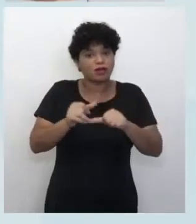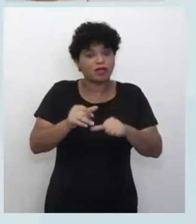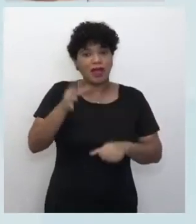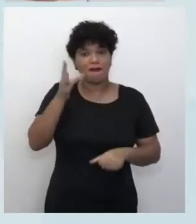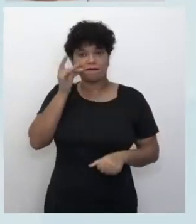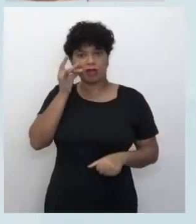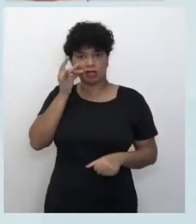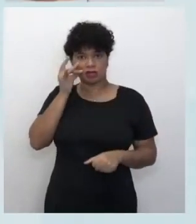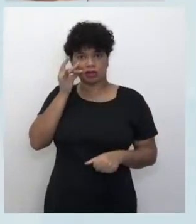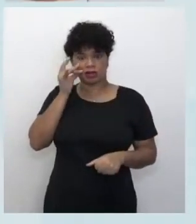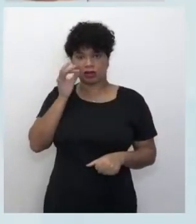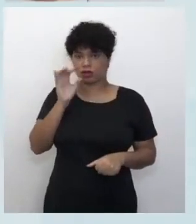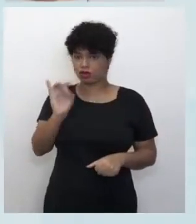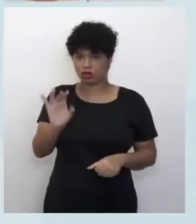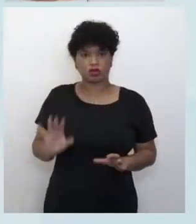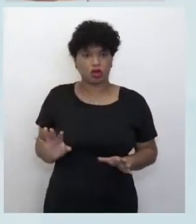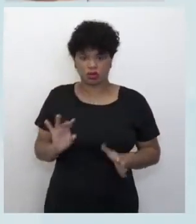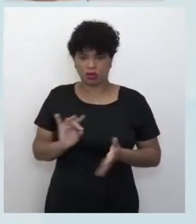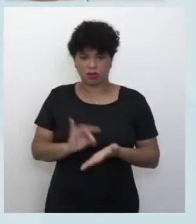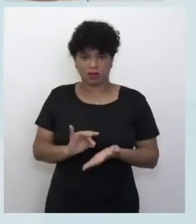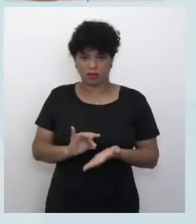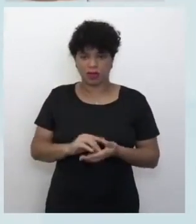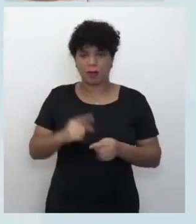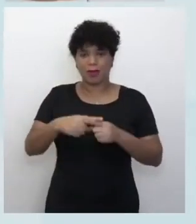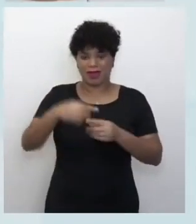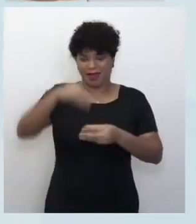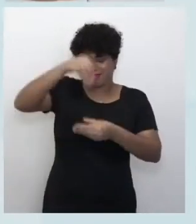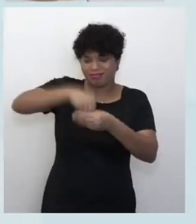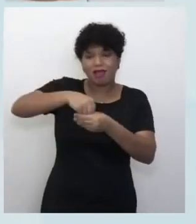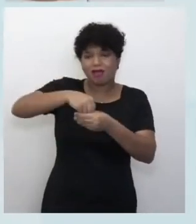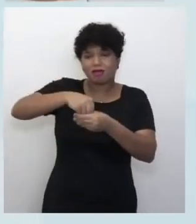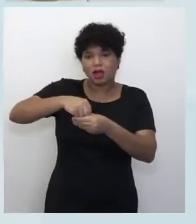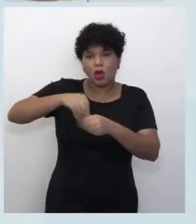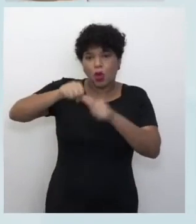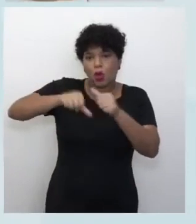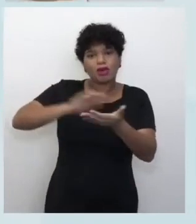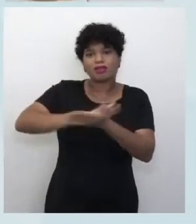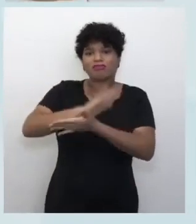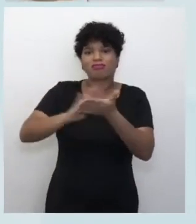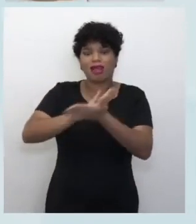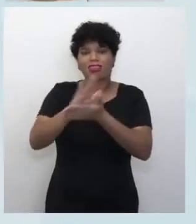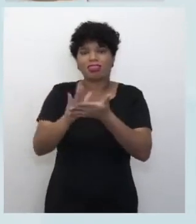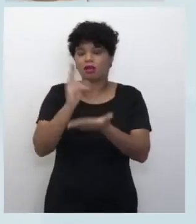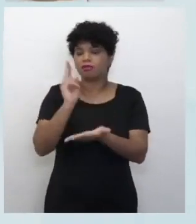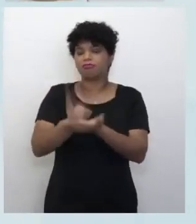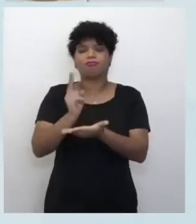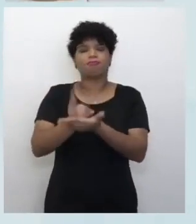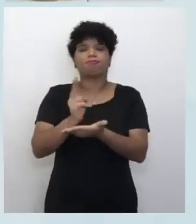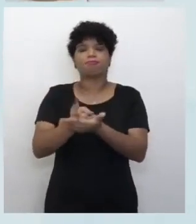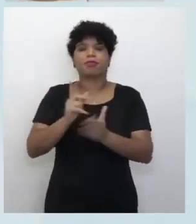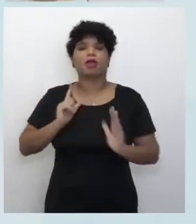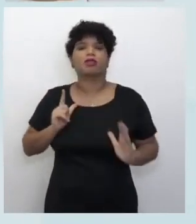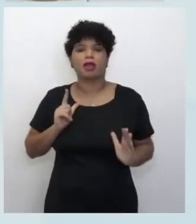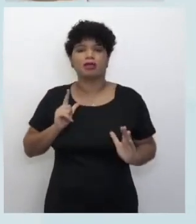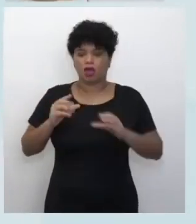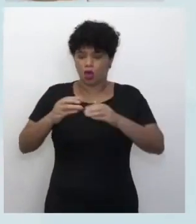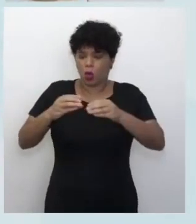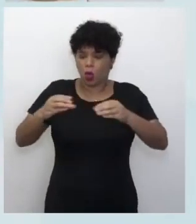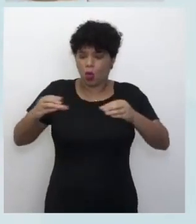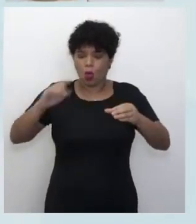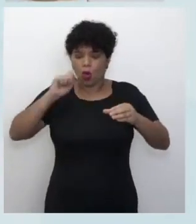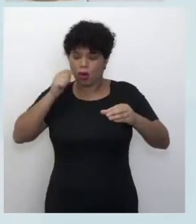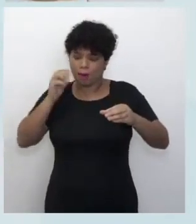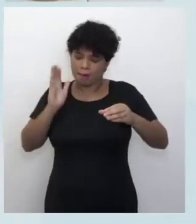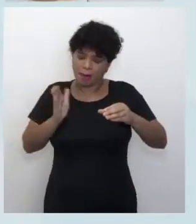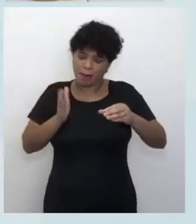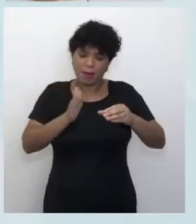né, não alterando a composição química dessa substância, ocorreu apenas uma transformação